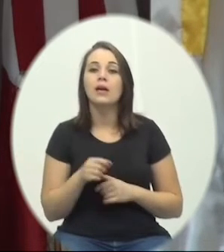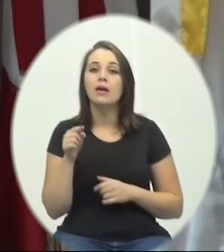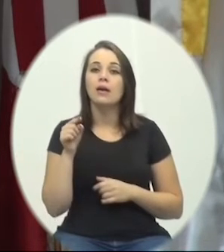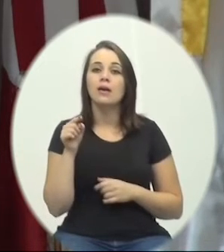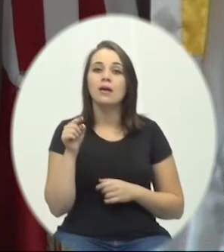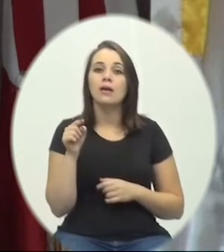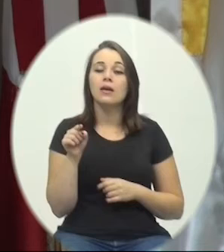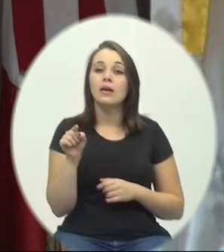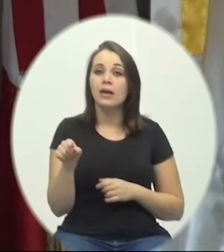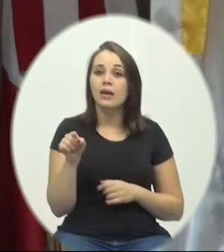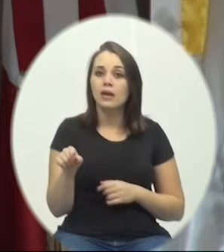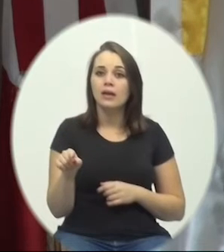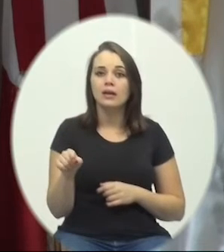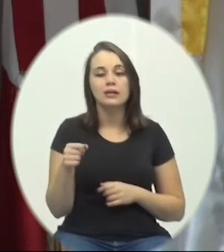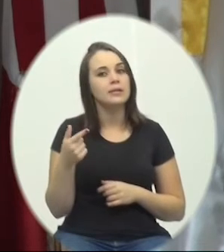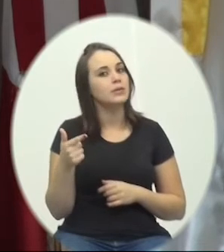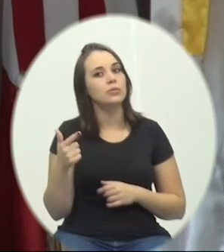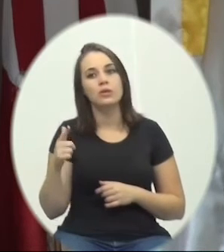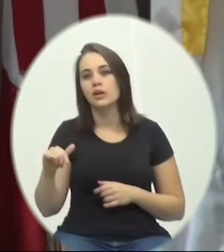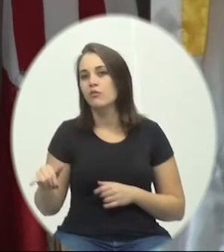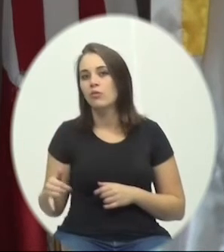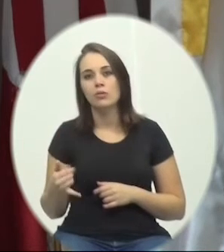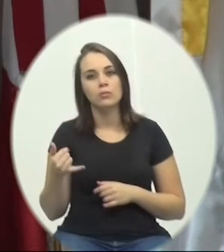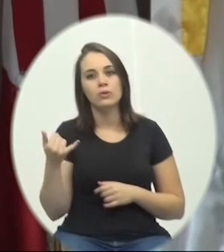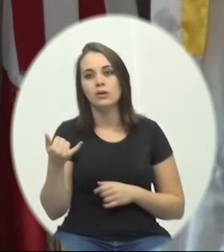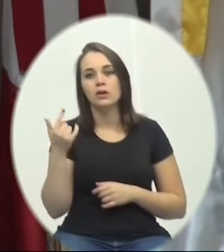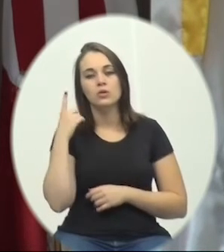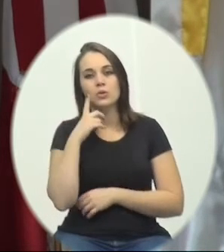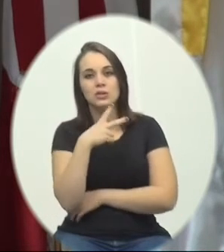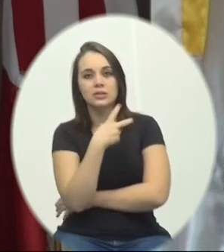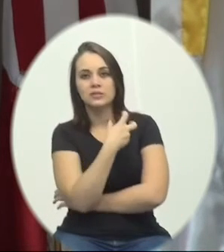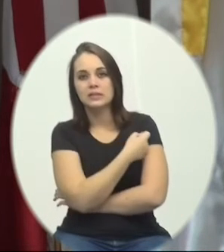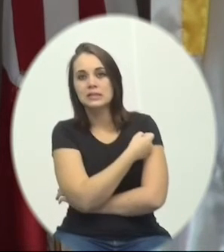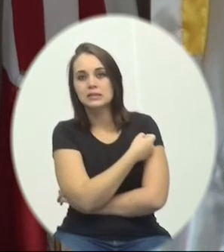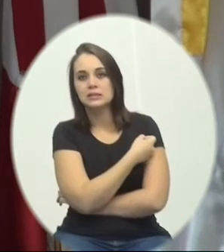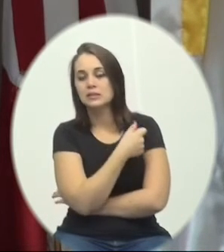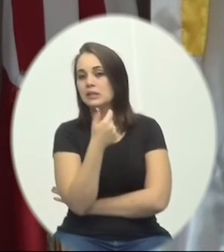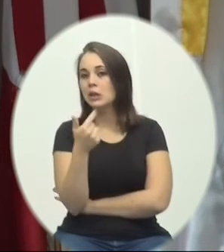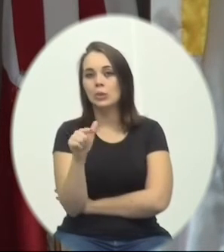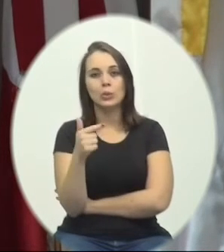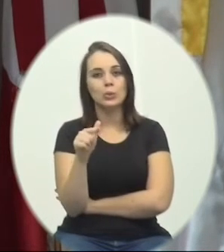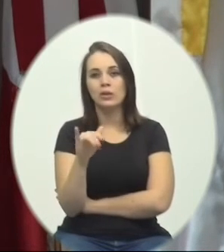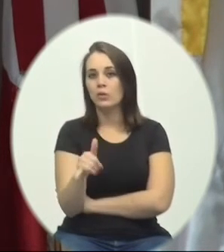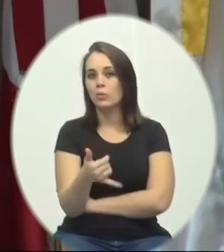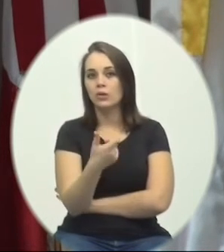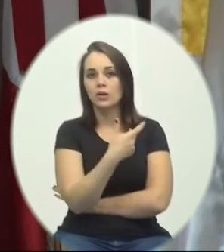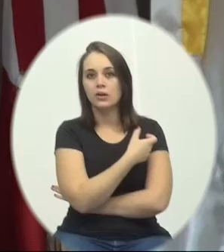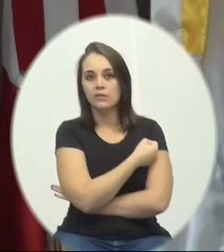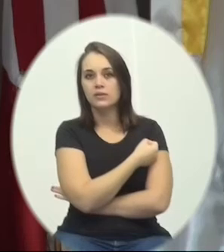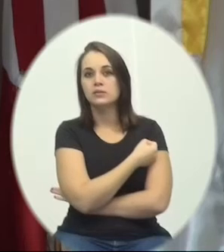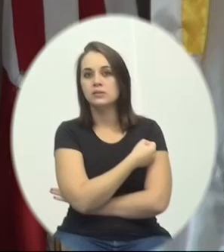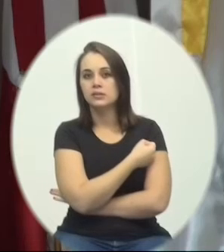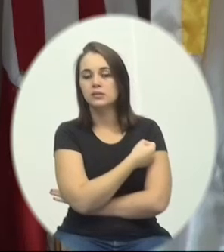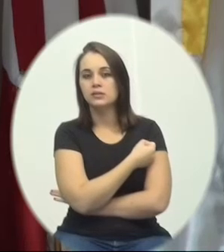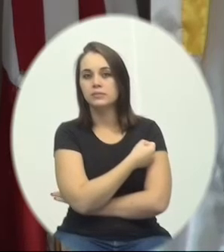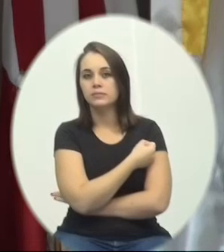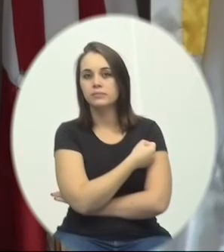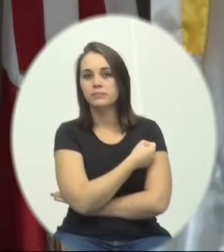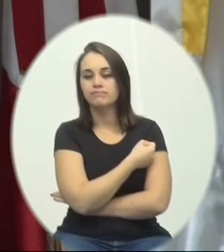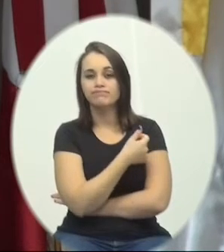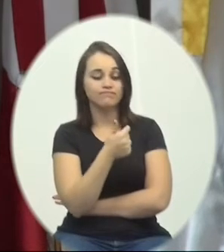Nicolas, ele não teve a oportunidade de receber a vacina. Ele não teve a chance da vacina. A